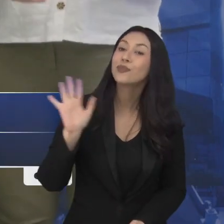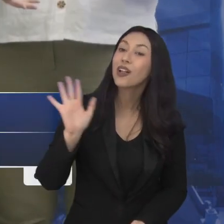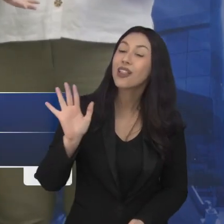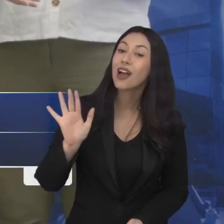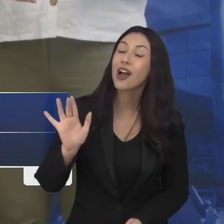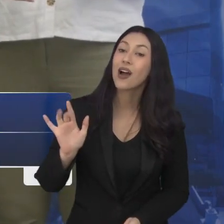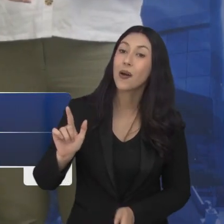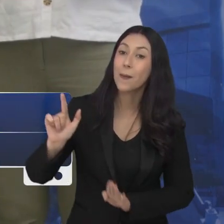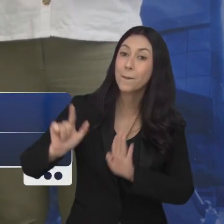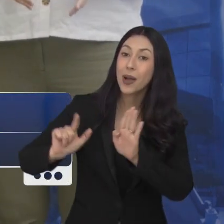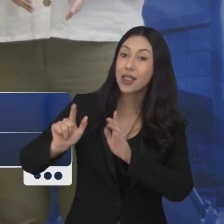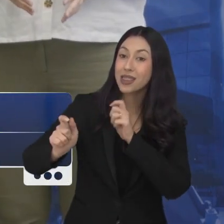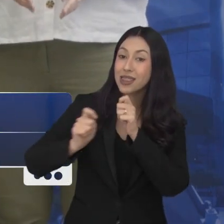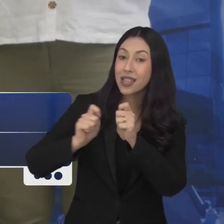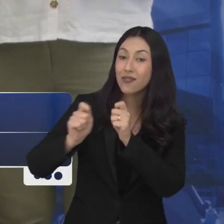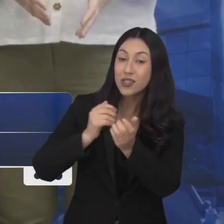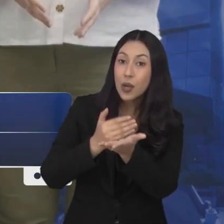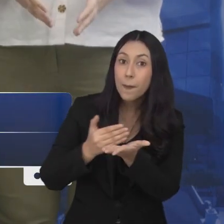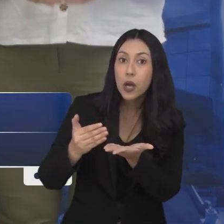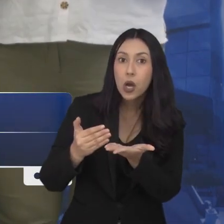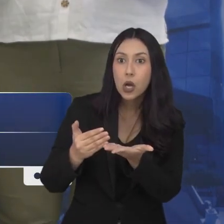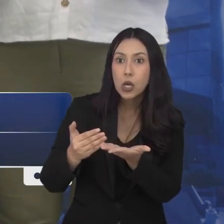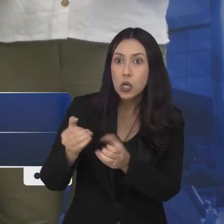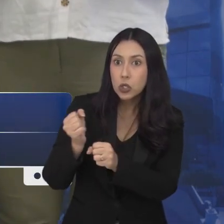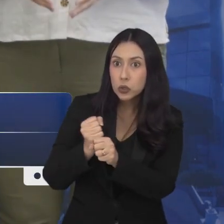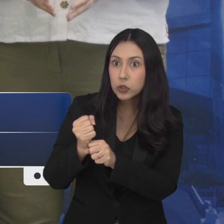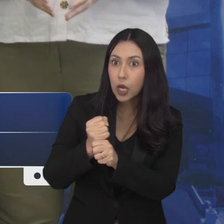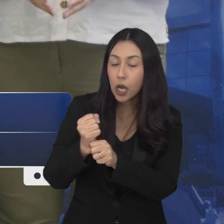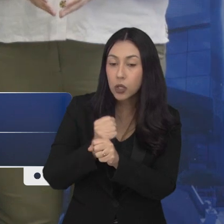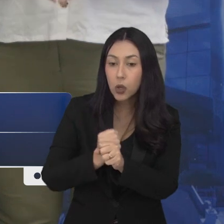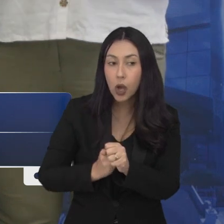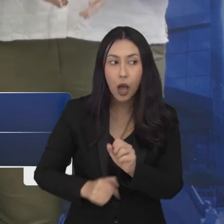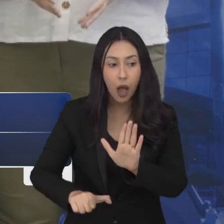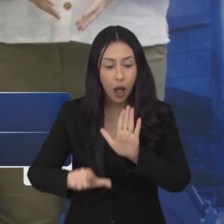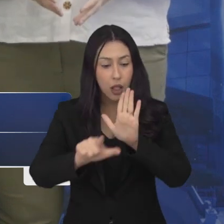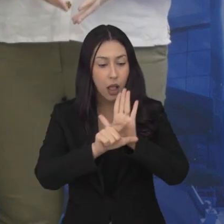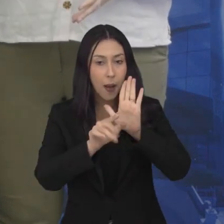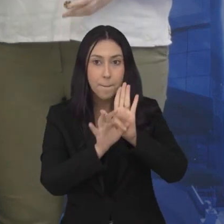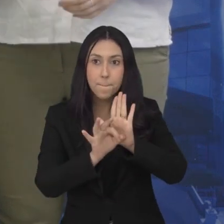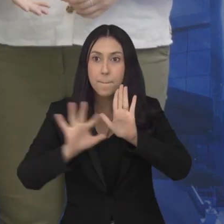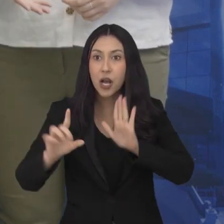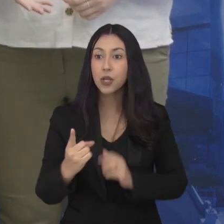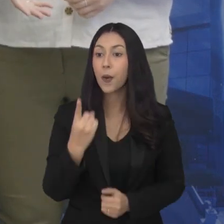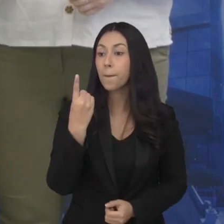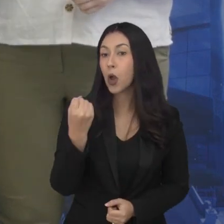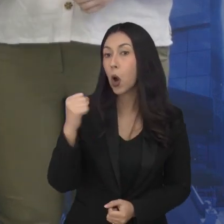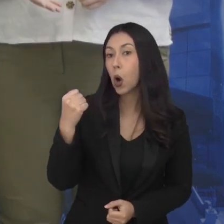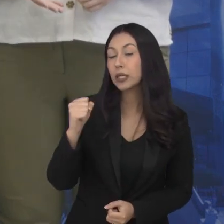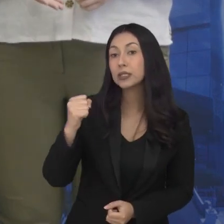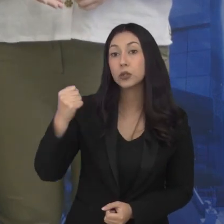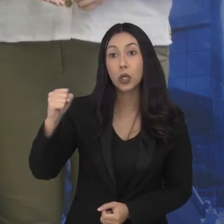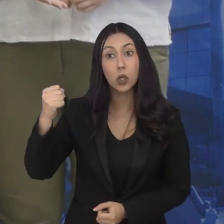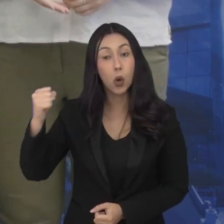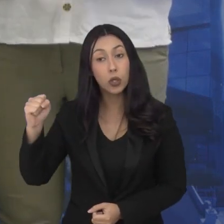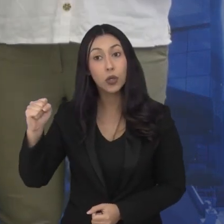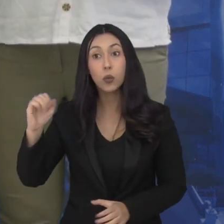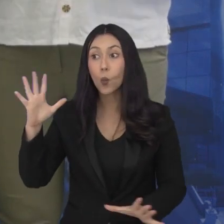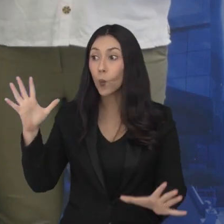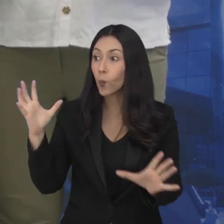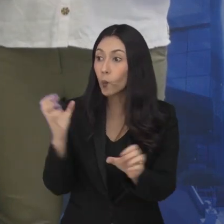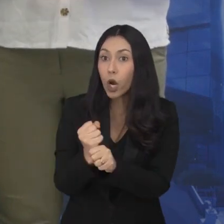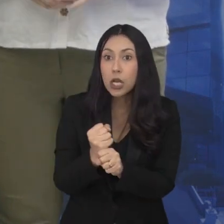Olá, Boletim Entrevista no ar e olha só. Esse ano a Lei Áurea, sancionada em 13 de maio de 1888,